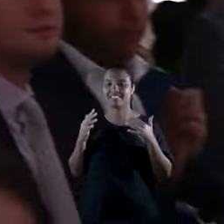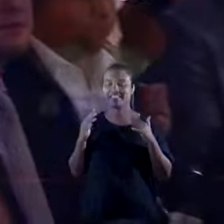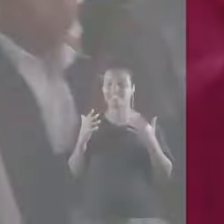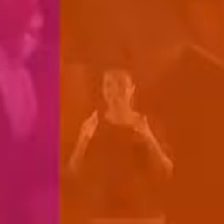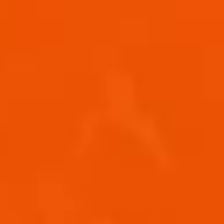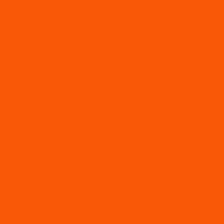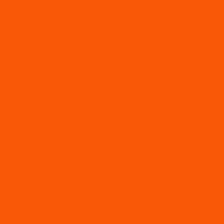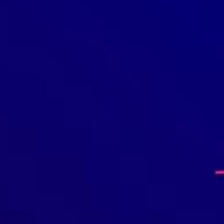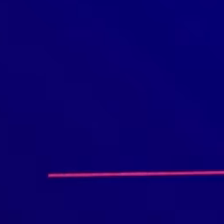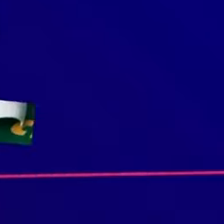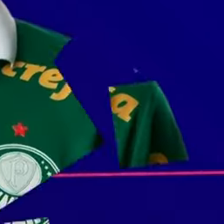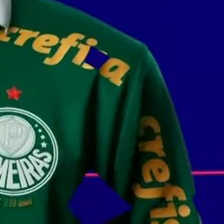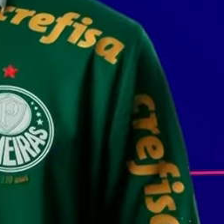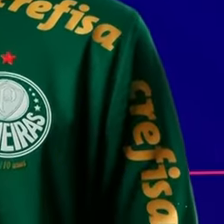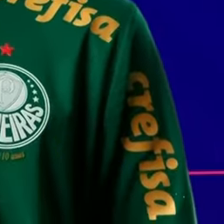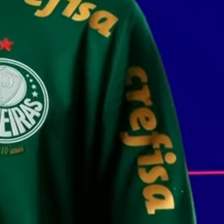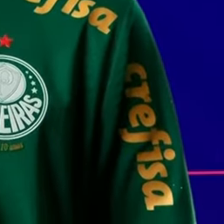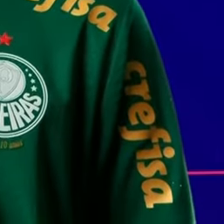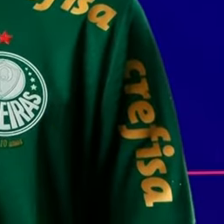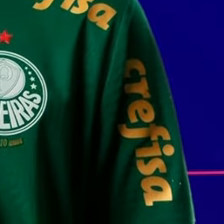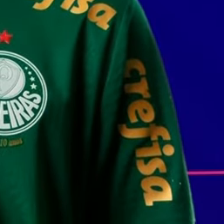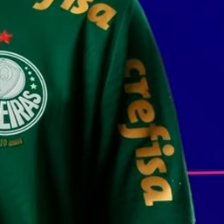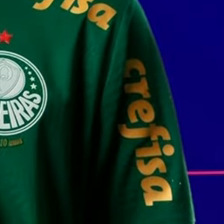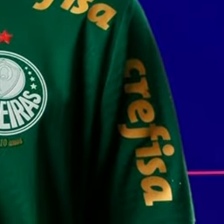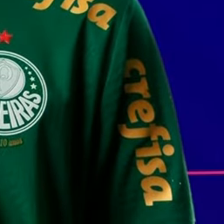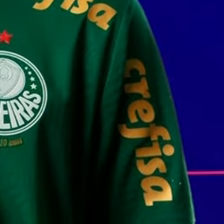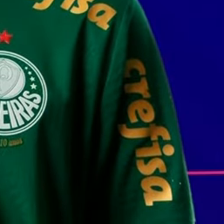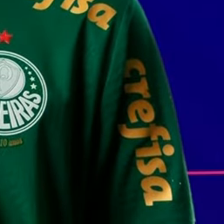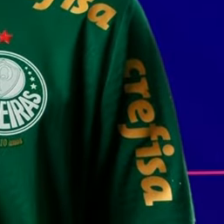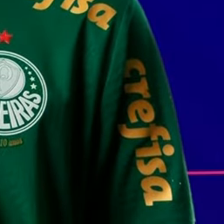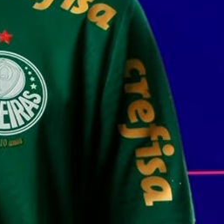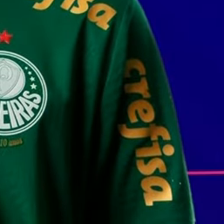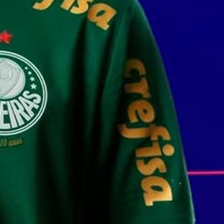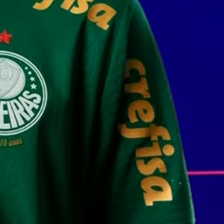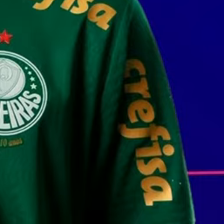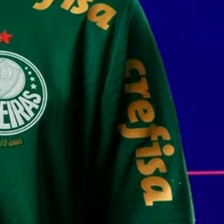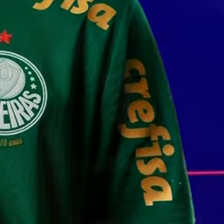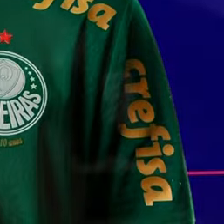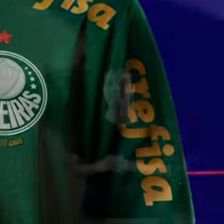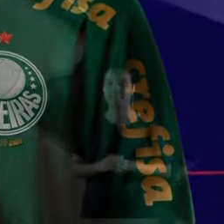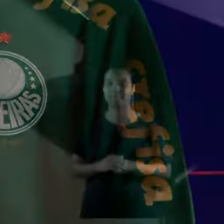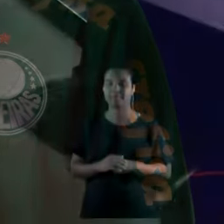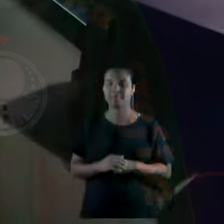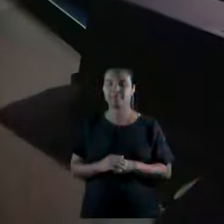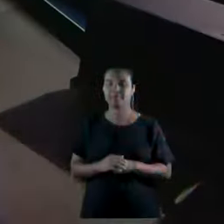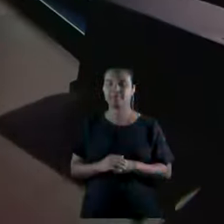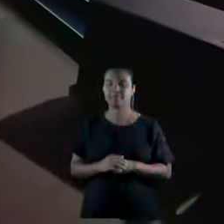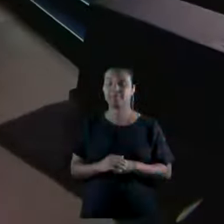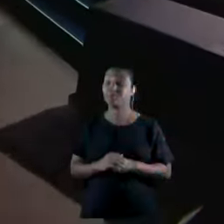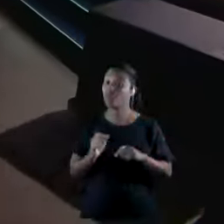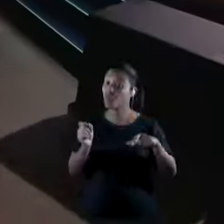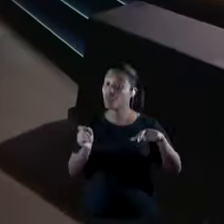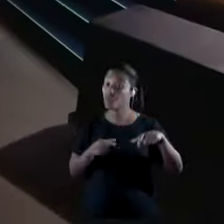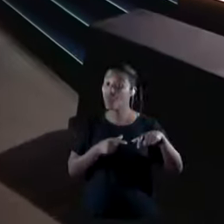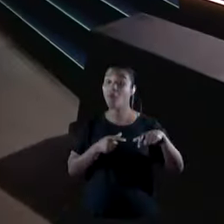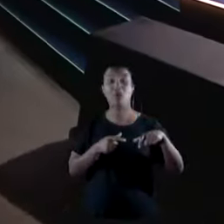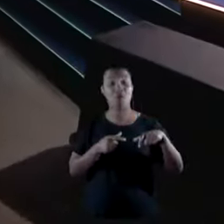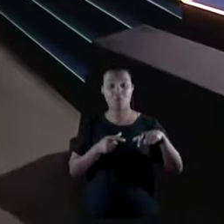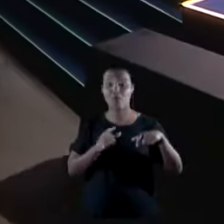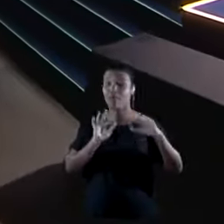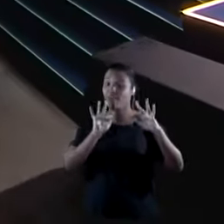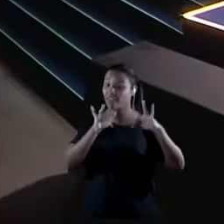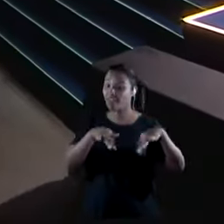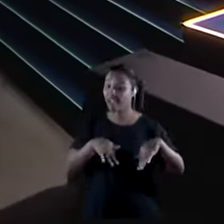Que fase do Endrick. Gol em Wembley, gol no Bernabéu, gol classificando a equipe para a